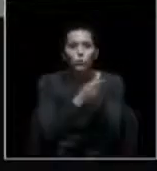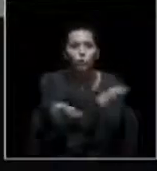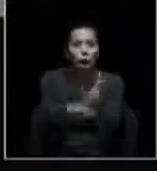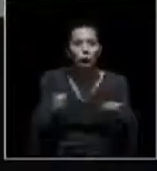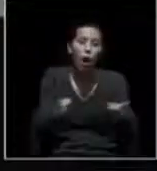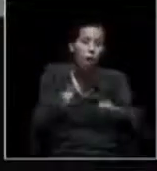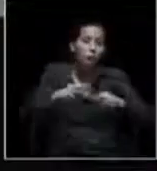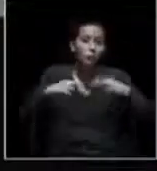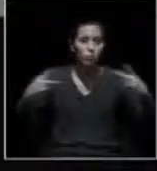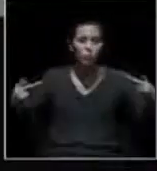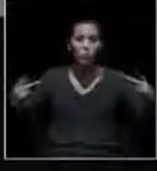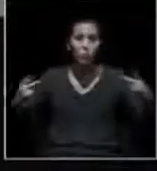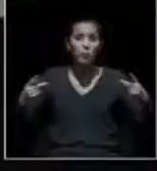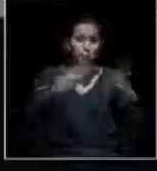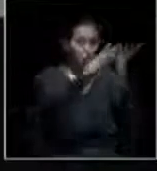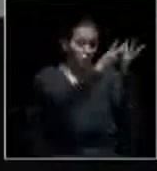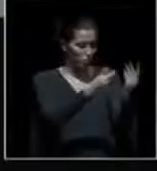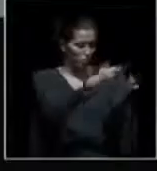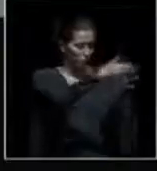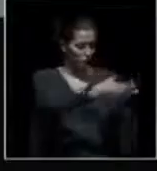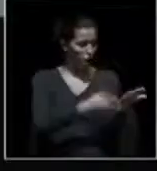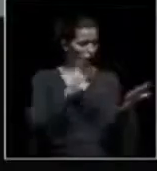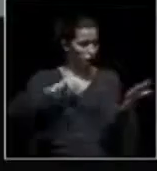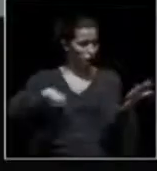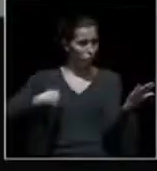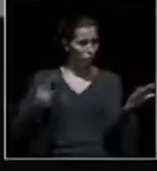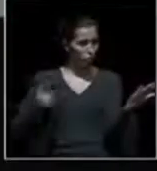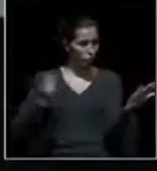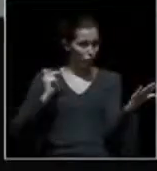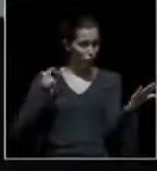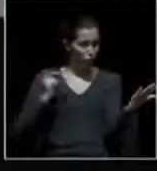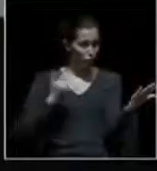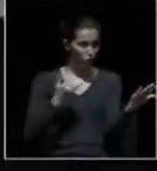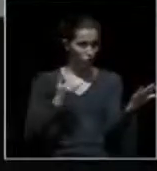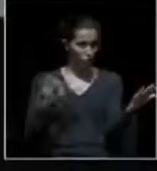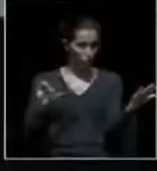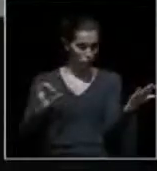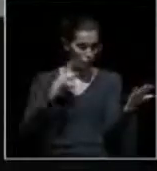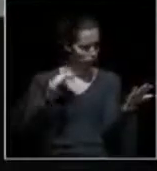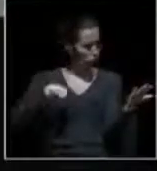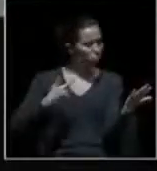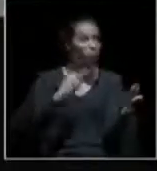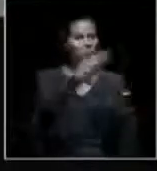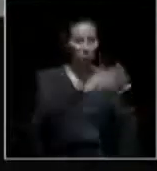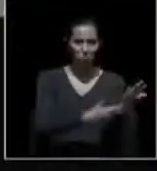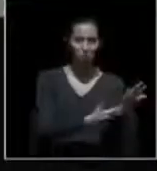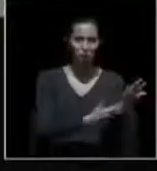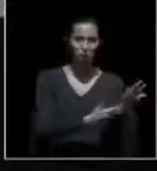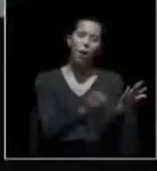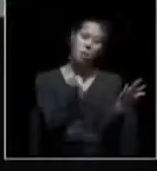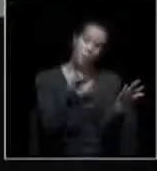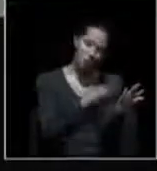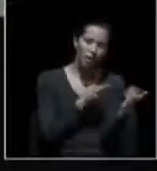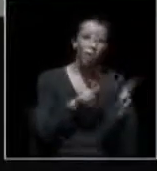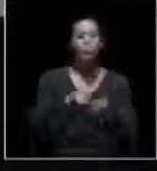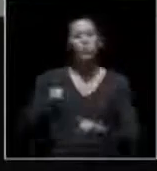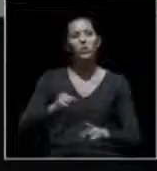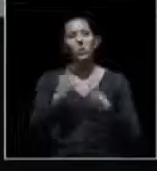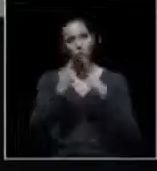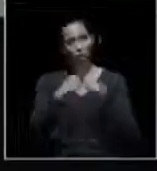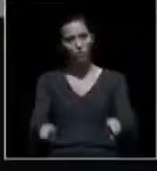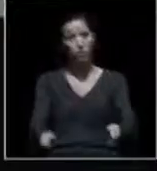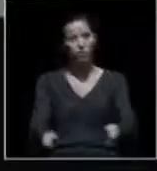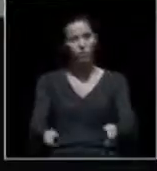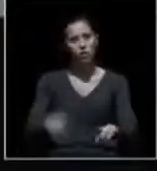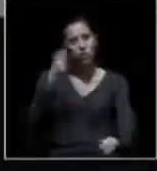Câmara Municipal de Lisboa, com o orçamento que teve disponível durante o ano de 2018, tinha a obrigação de pôr em prática uma política diferente, mais